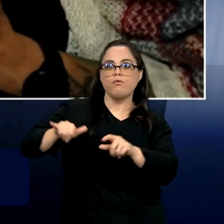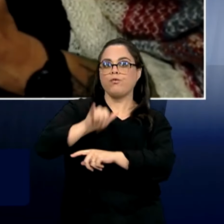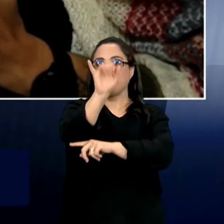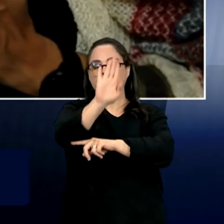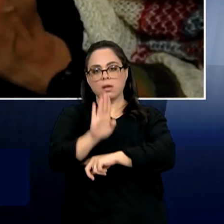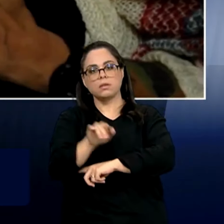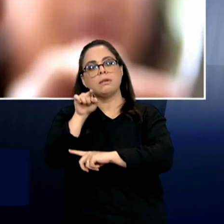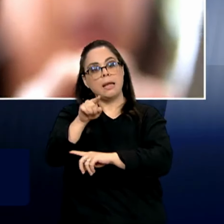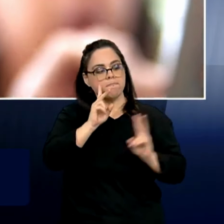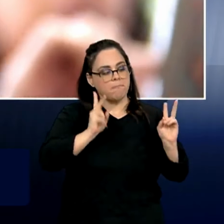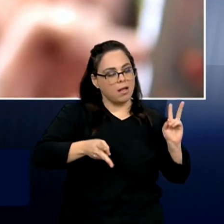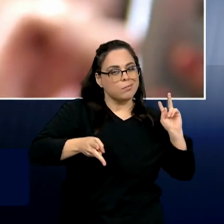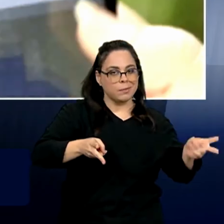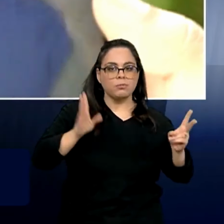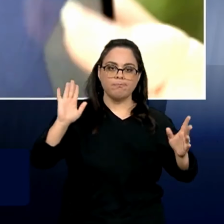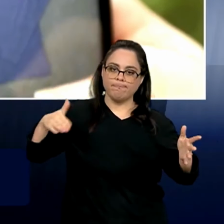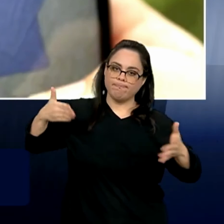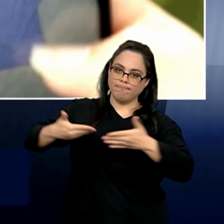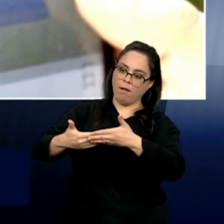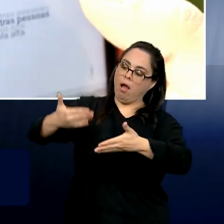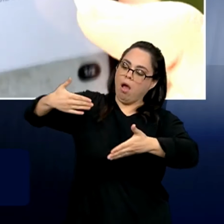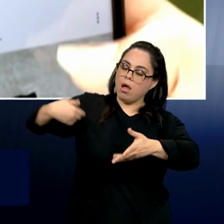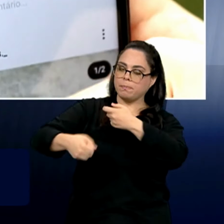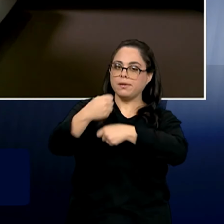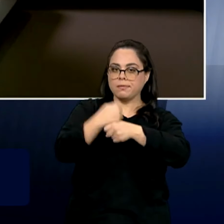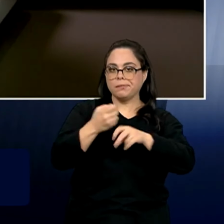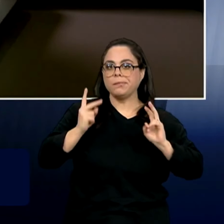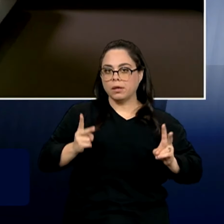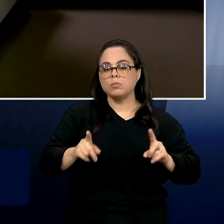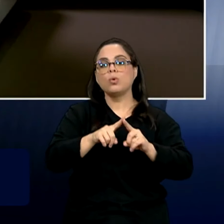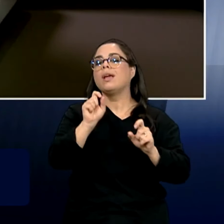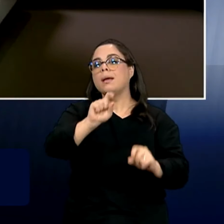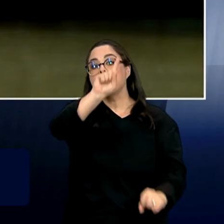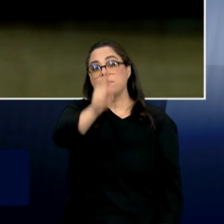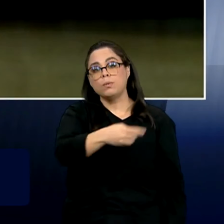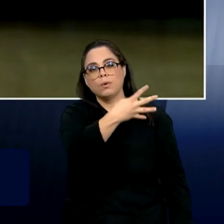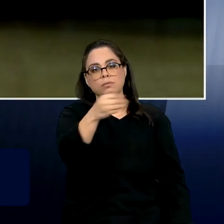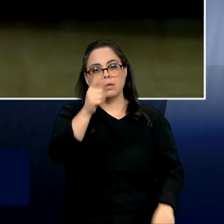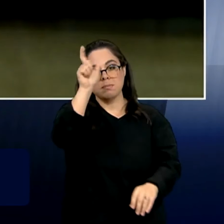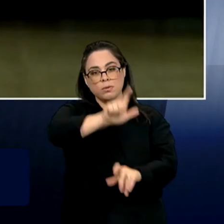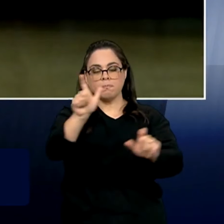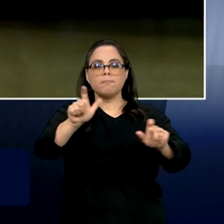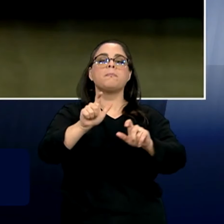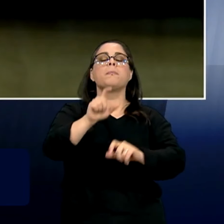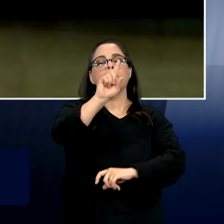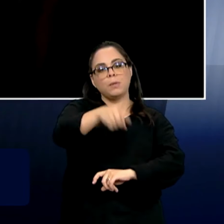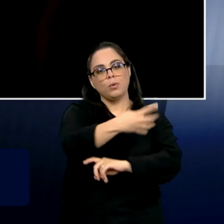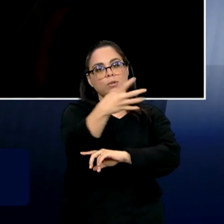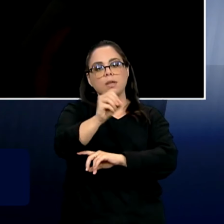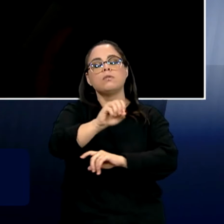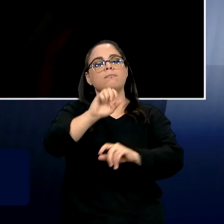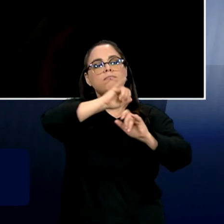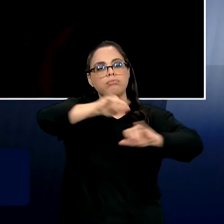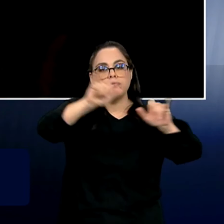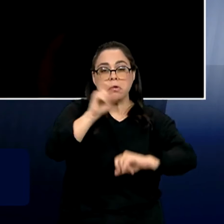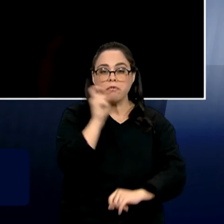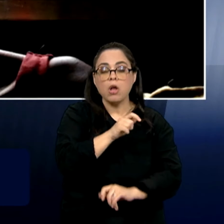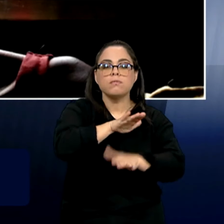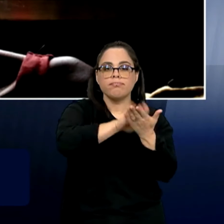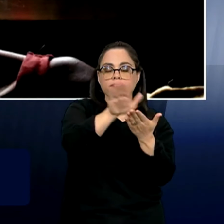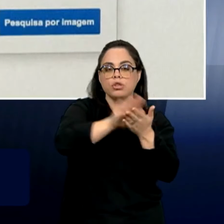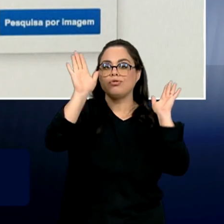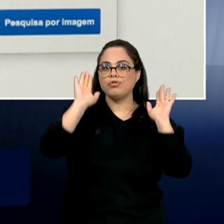é uma continuidade do que já vinha acontecendo no ano passado, quando mais de 1.400 anúncios falsos foram publicados. O governo está